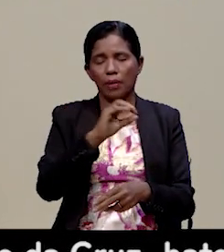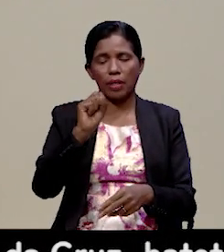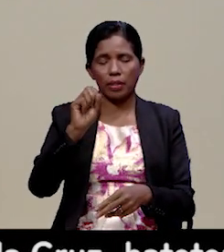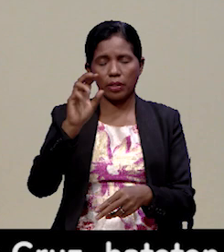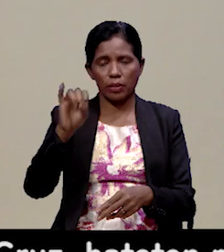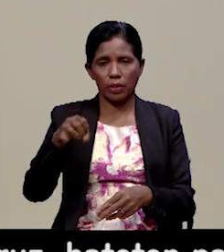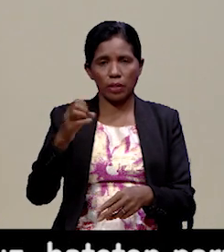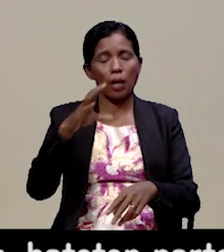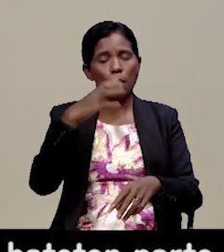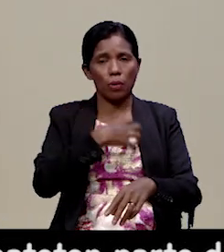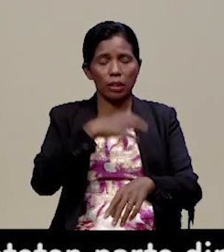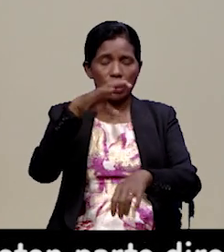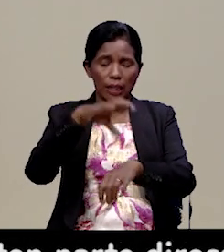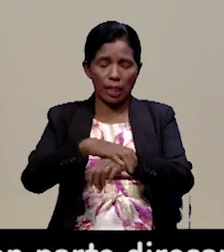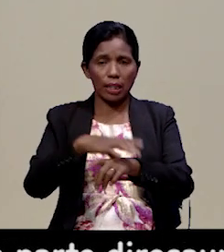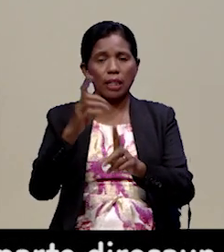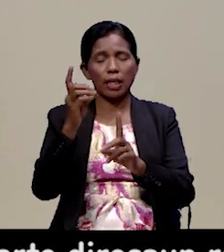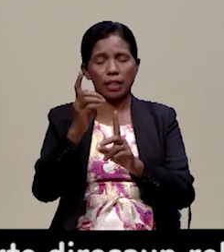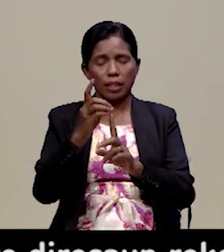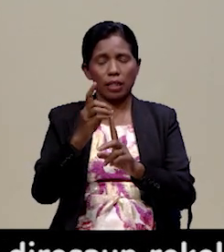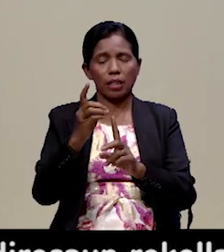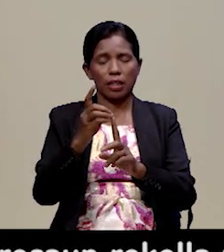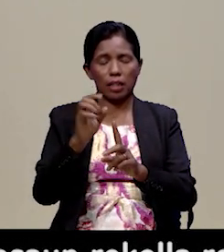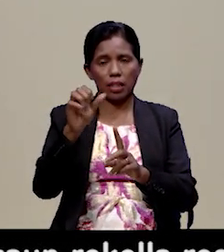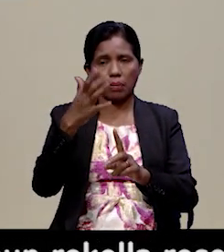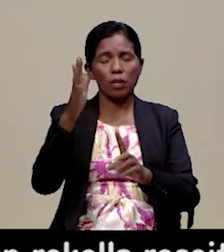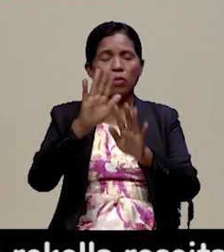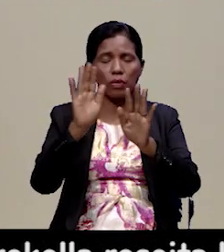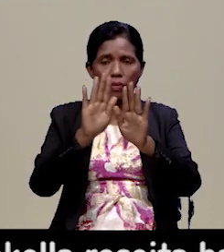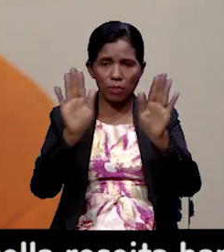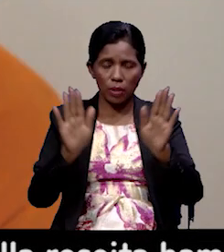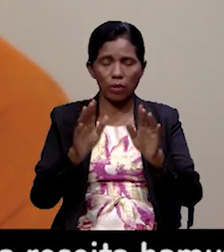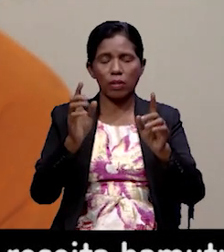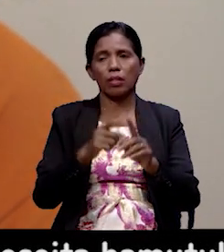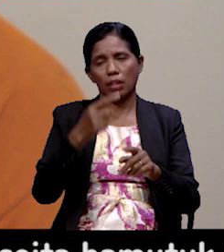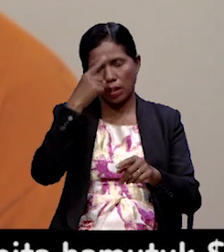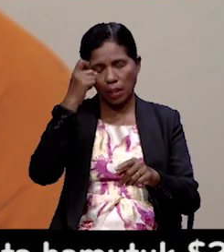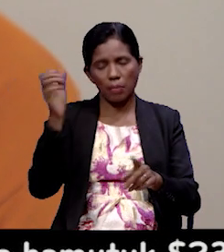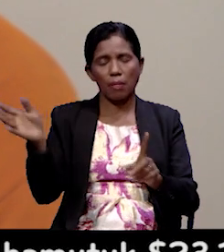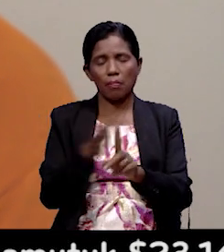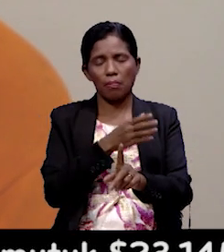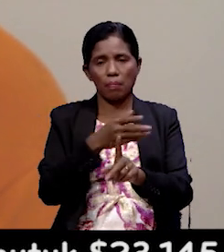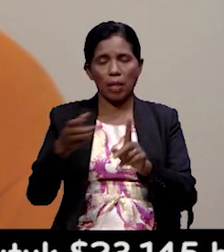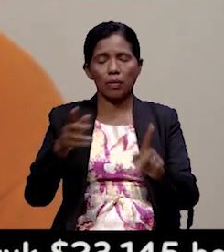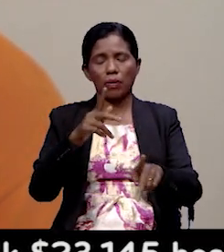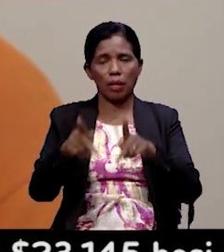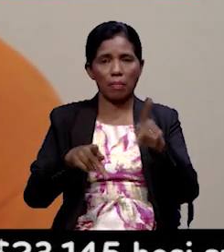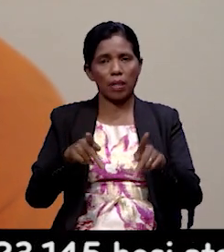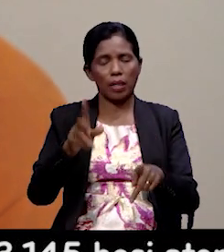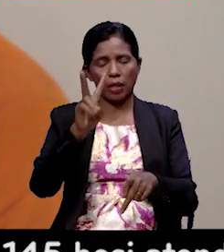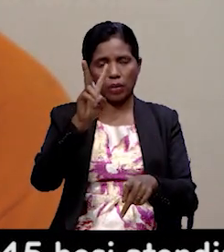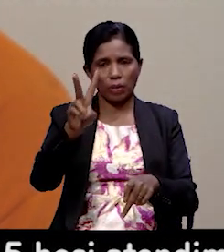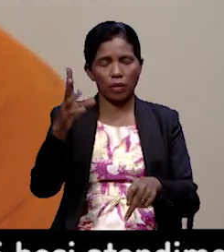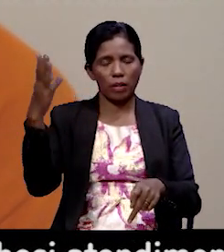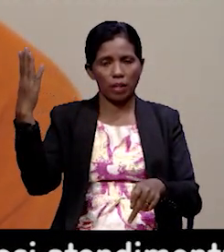domingo, Lawrence Rossing Lima Fulangné, e a cela de detenção que colhe também desconfia da agressão física a sua cidadão na rua e a